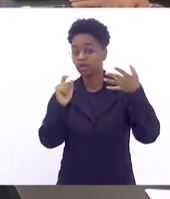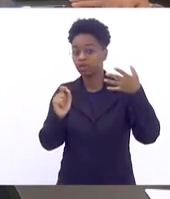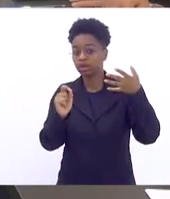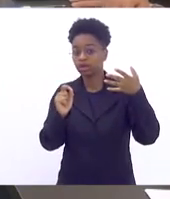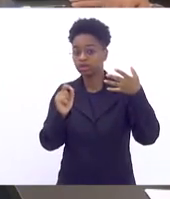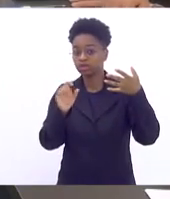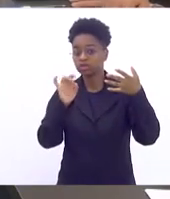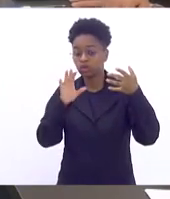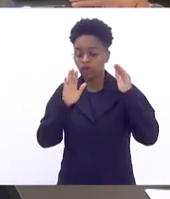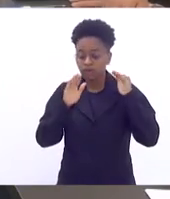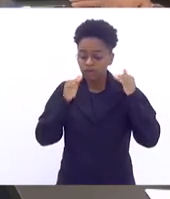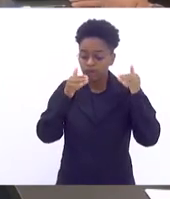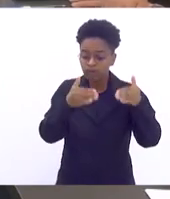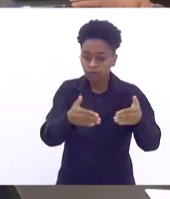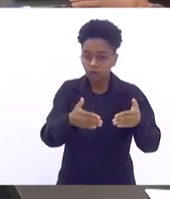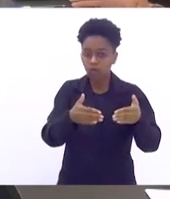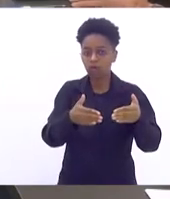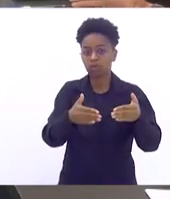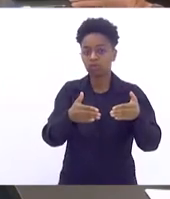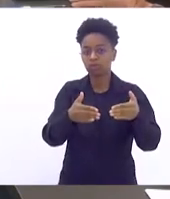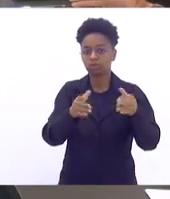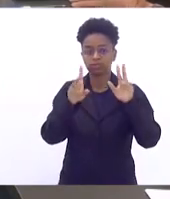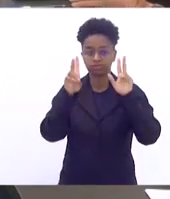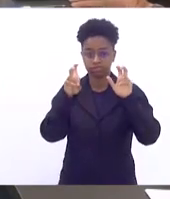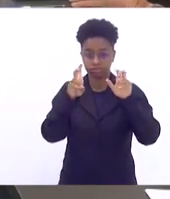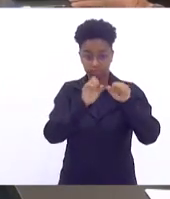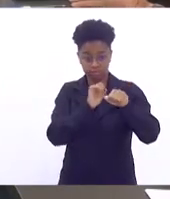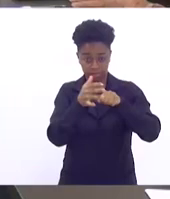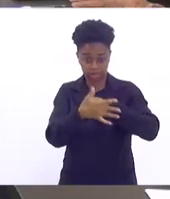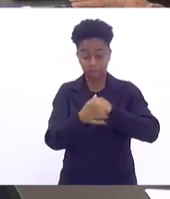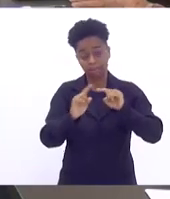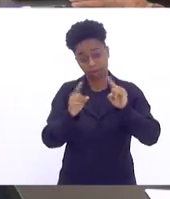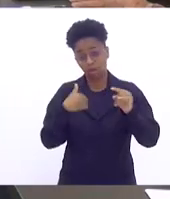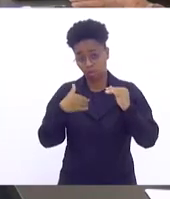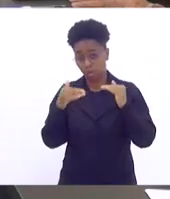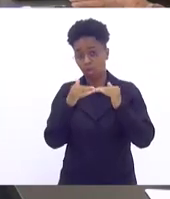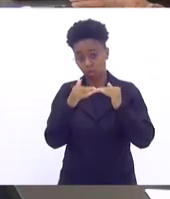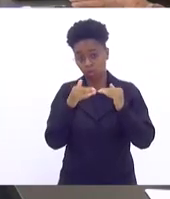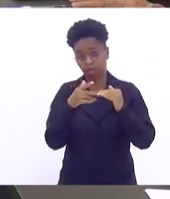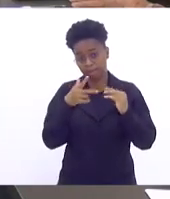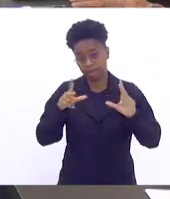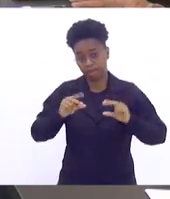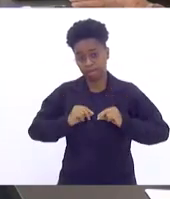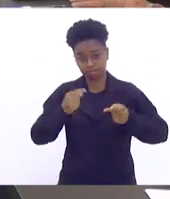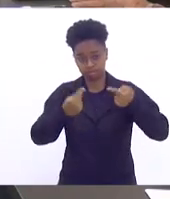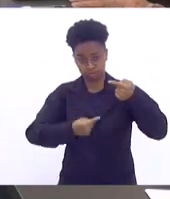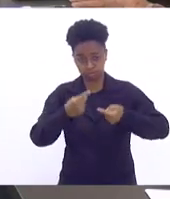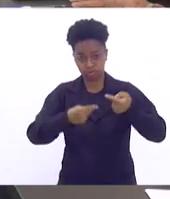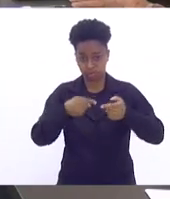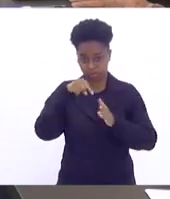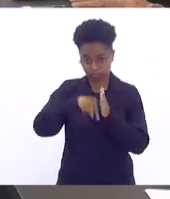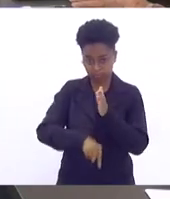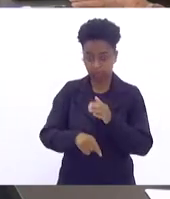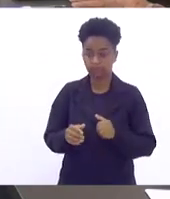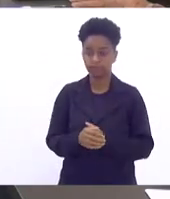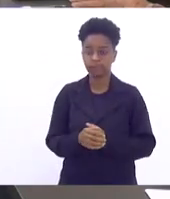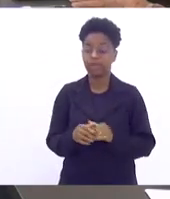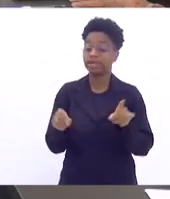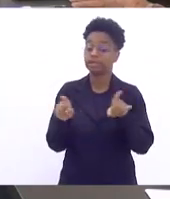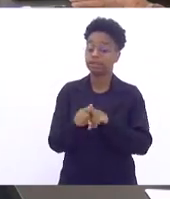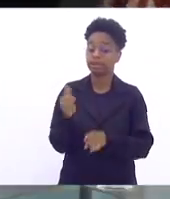exclusiva a pandemia Mas concordo com vossa excelência que merece uma discussão mais apurada o 15